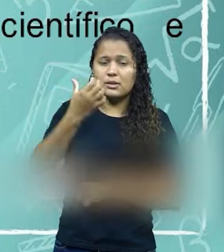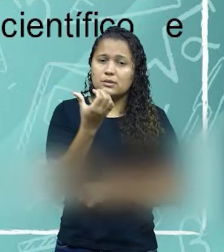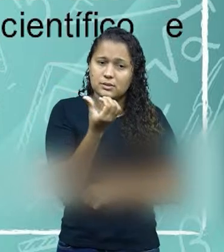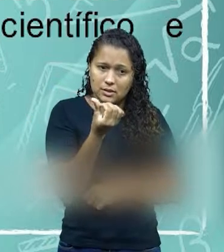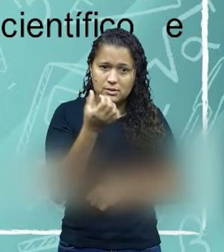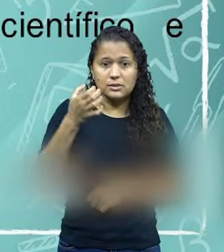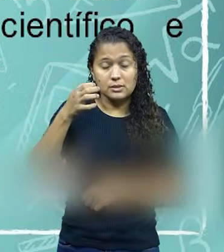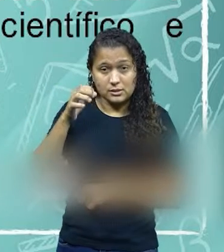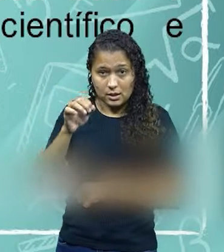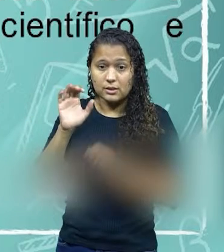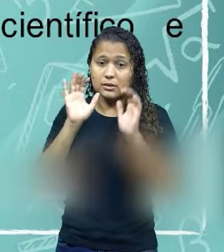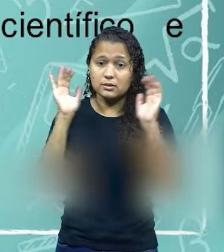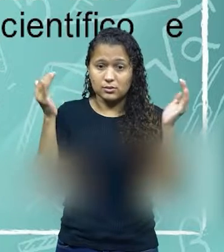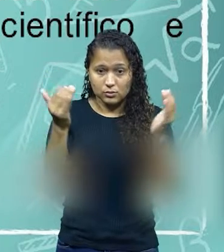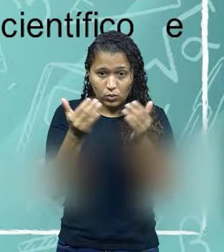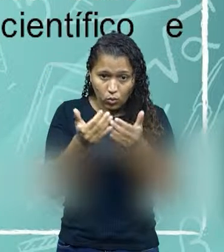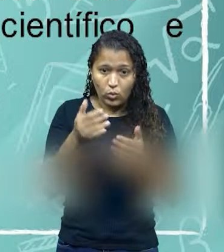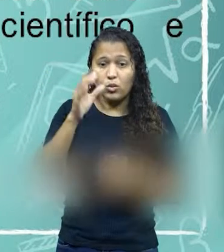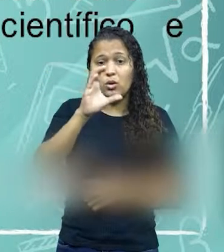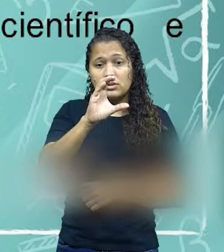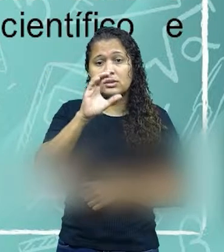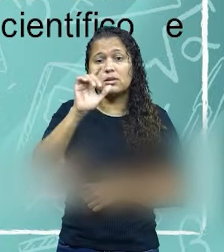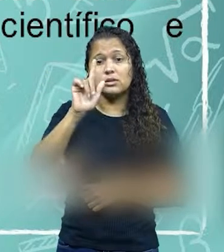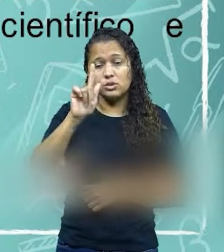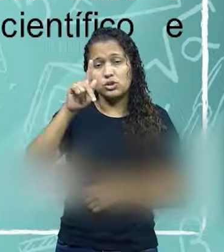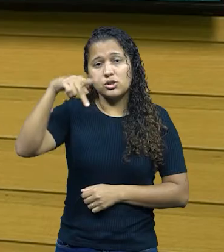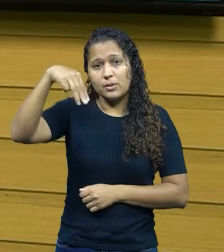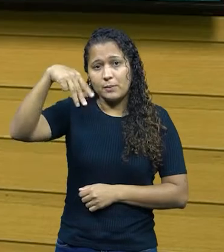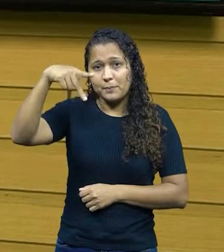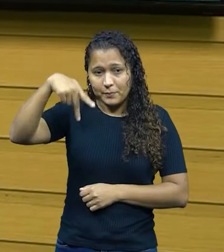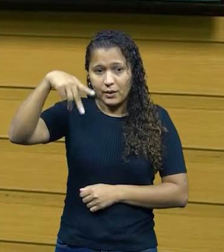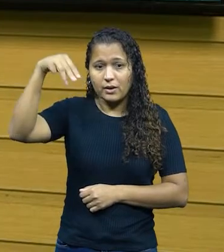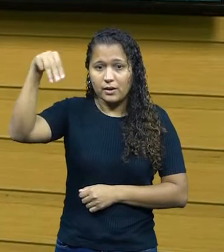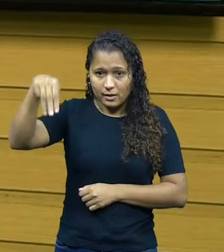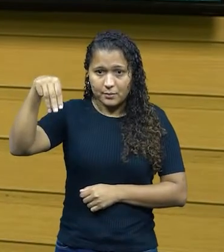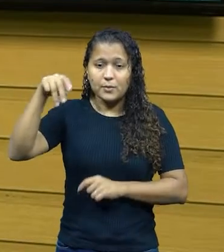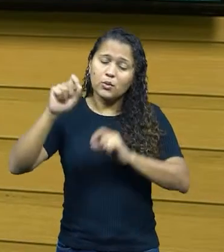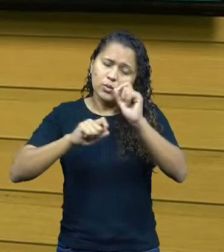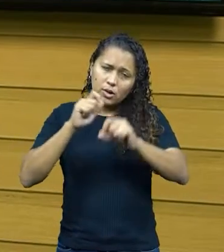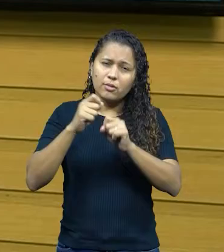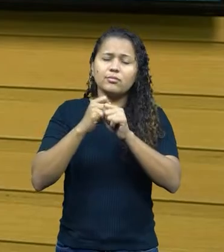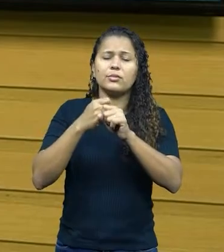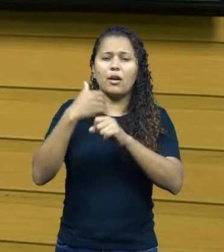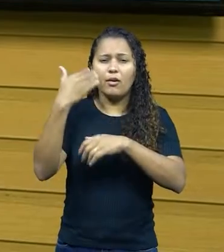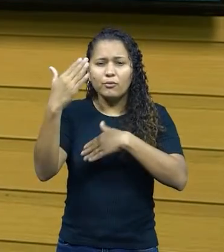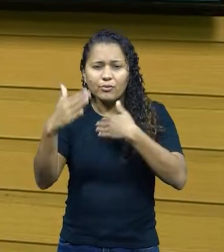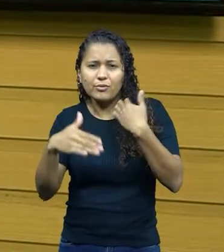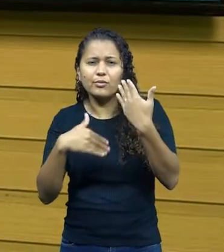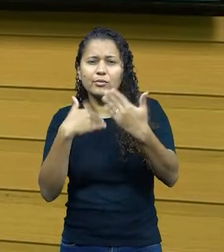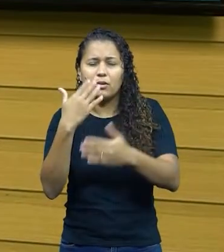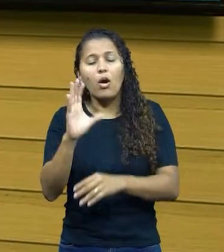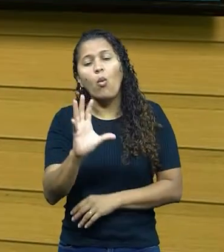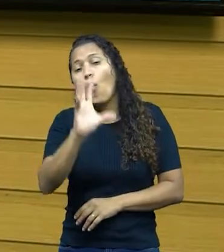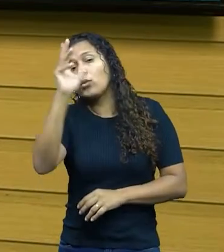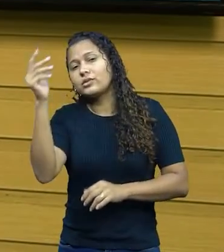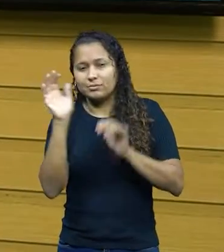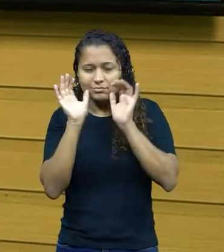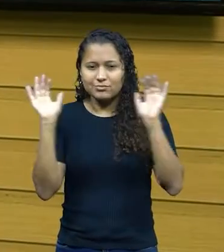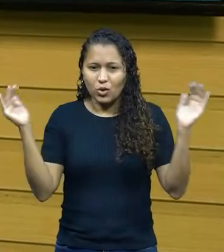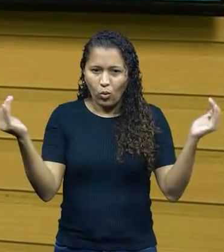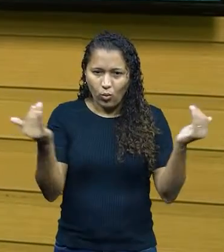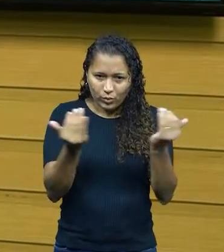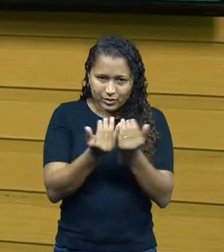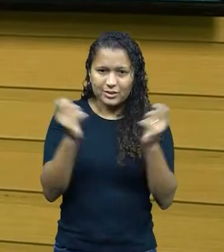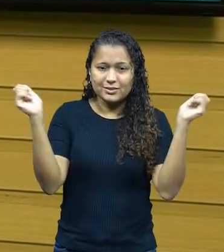Geral de Pesos e Medidas, CGM-PM. Então, de tempos em tempos ocorre essa conferência